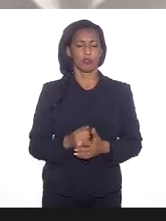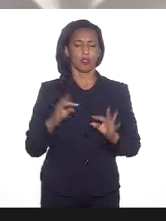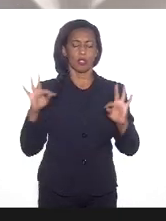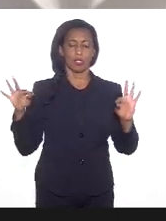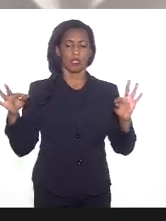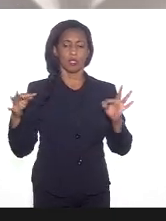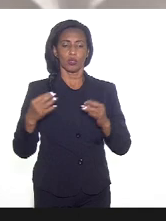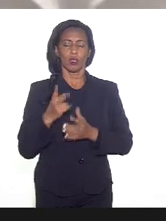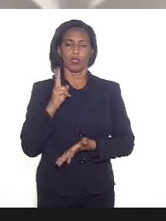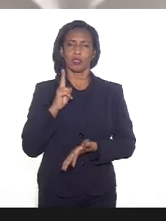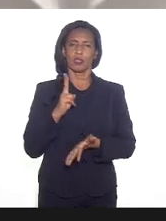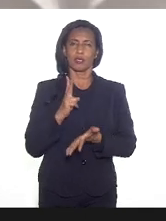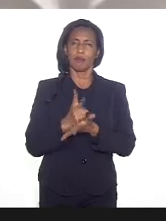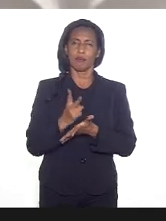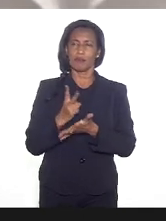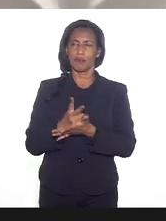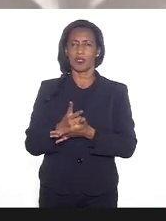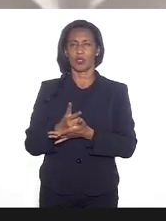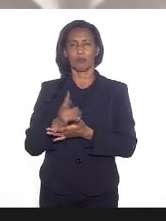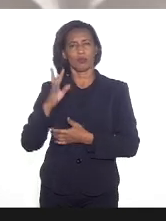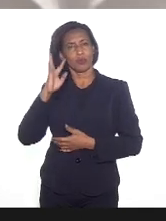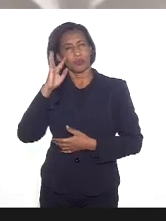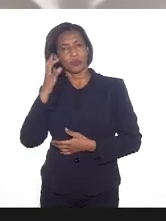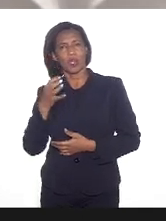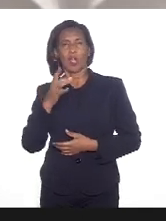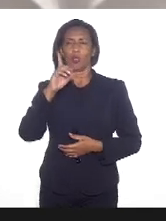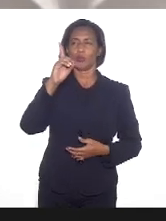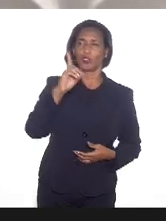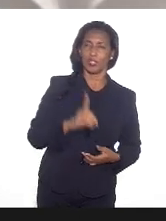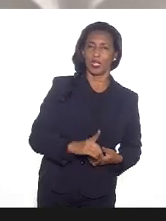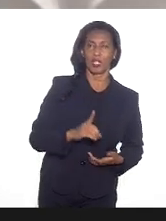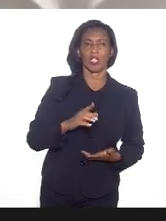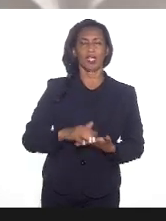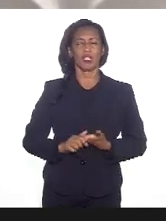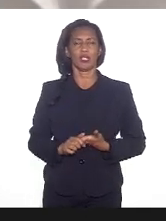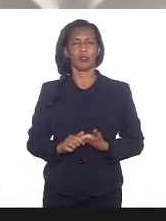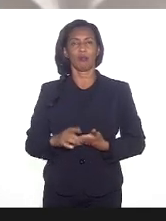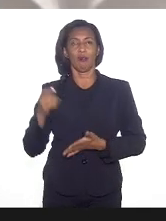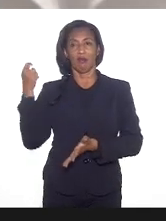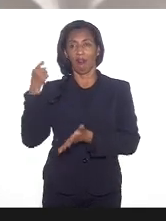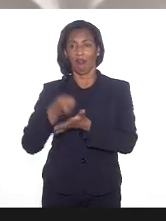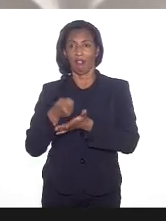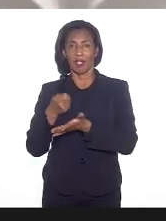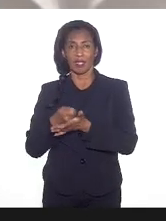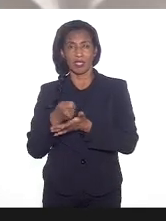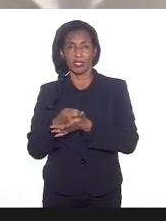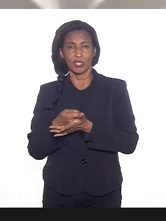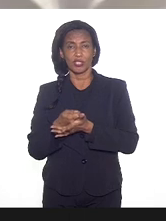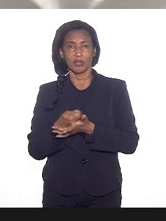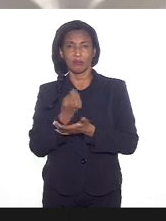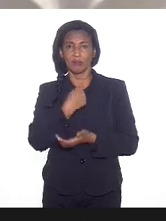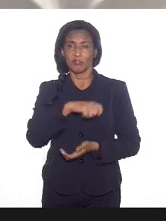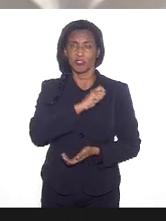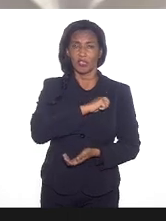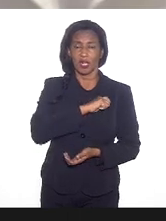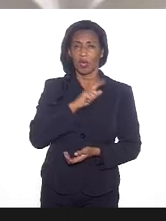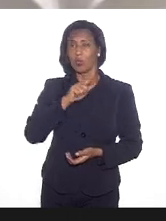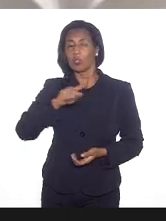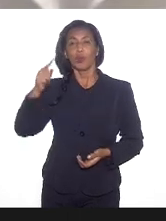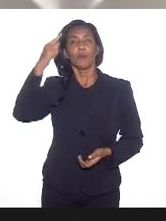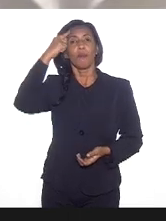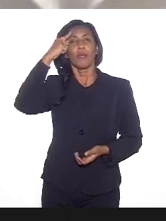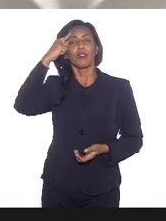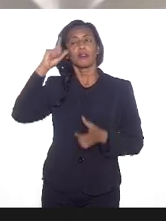Toda essa mesma decisão, a caça aos direitos, né? Esse regime de recuperação que não pensa, né,